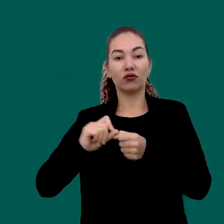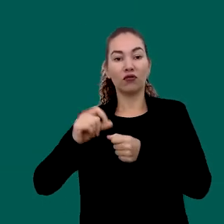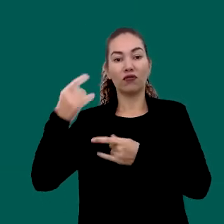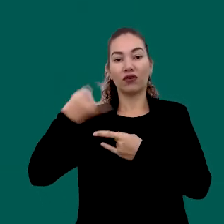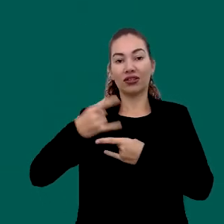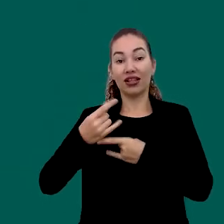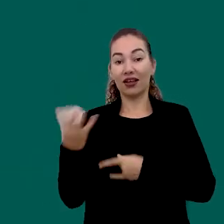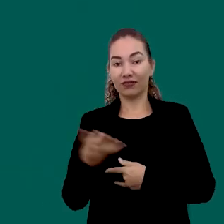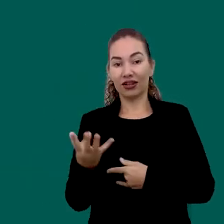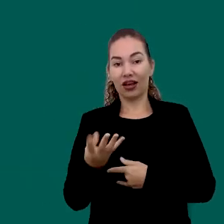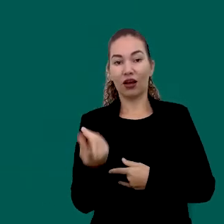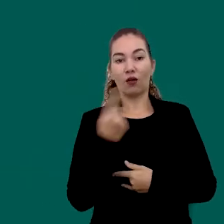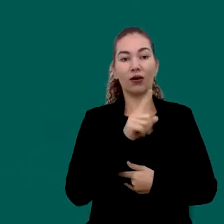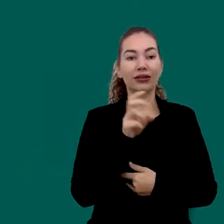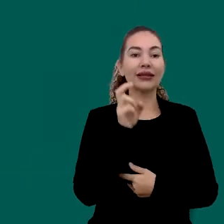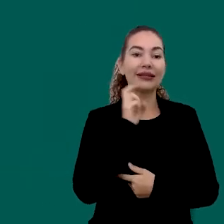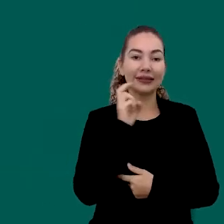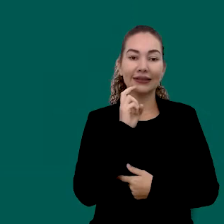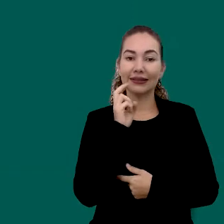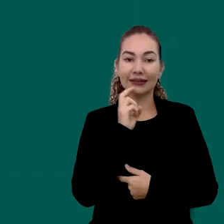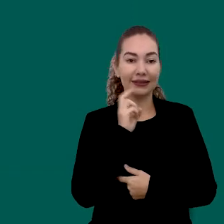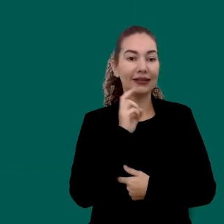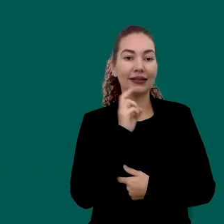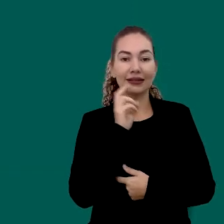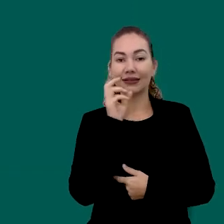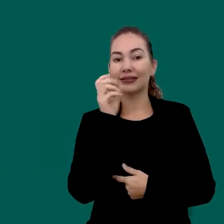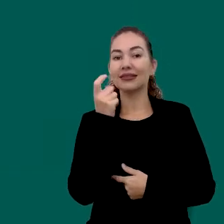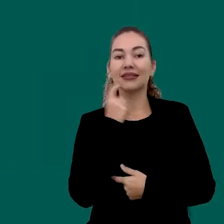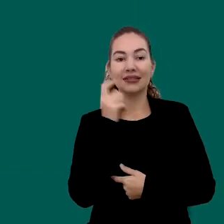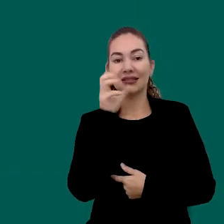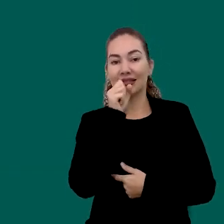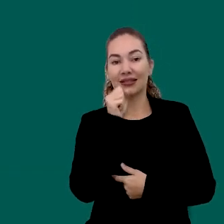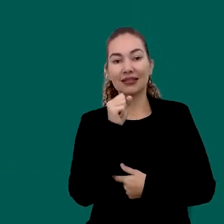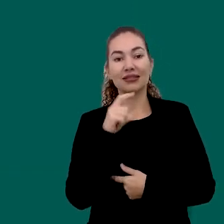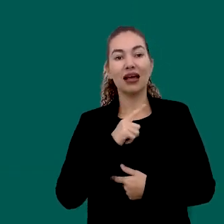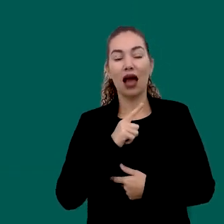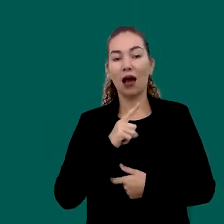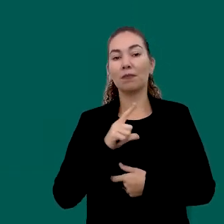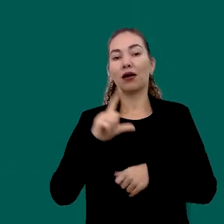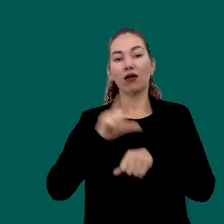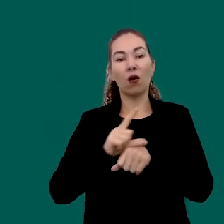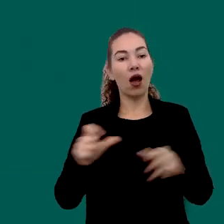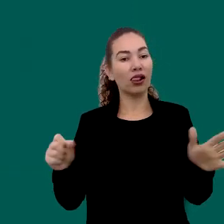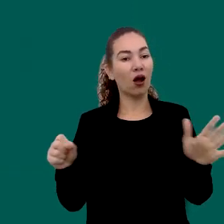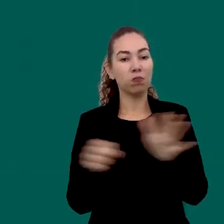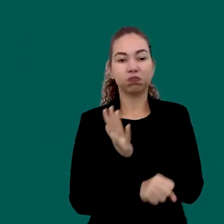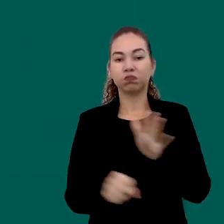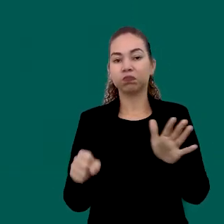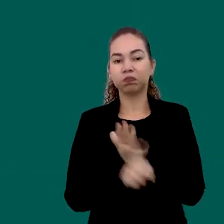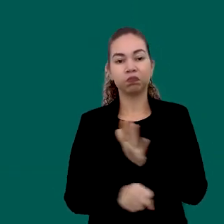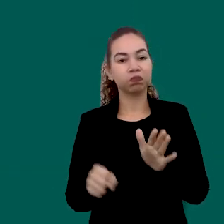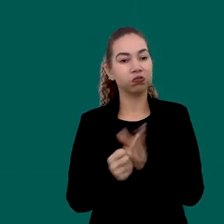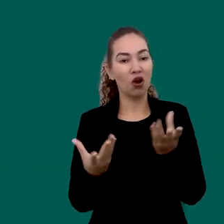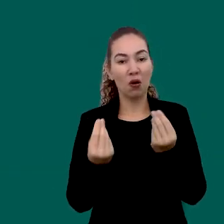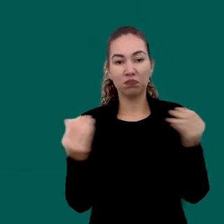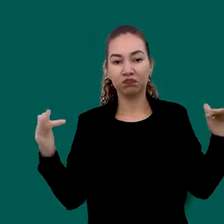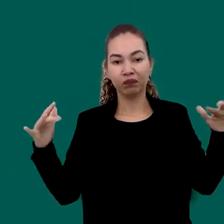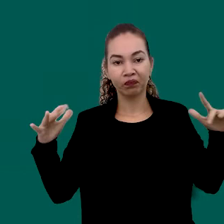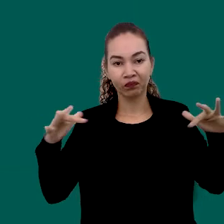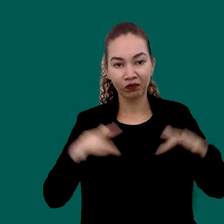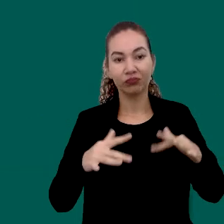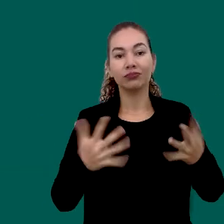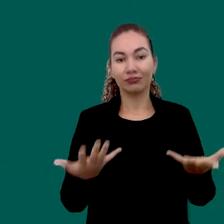na quarta-feira, tu pode ter certeza, quinta, sexta e sábado, loja completamente lotada. E a gente começou a ver